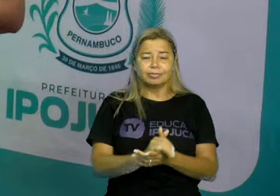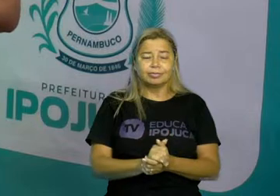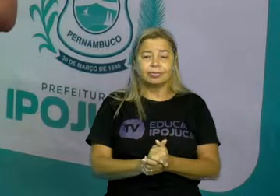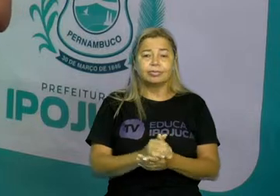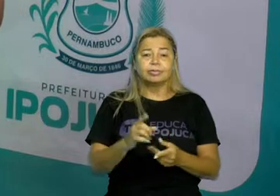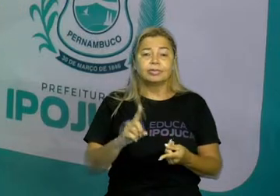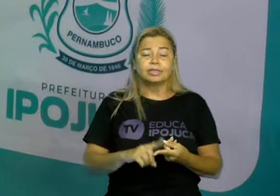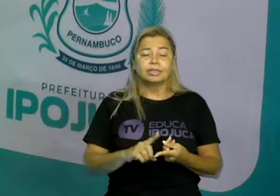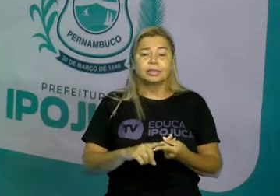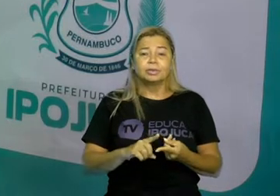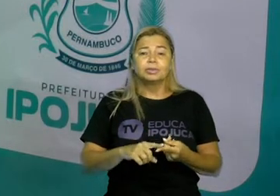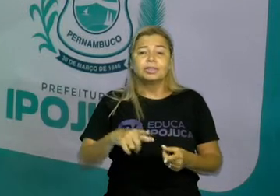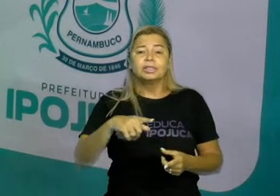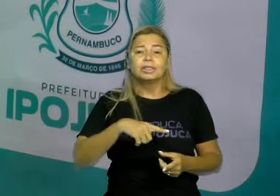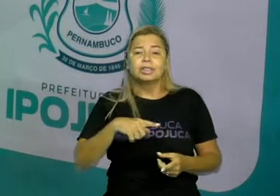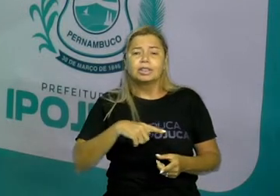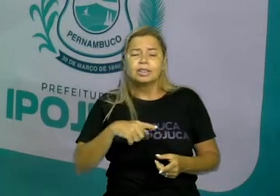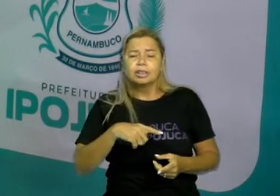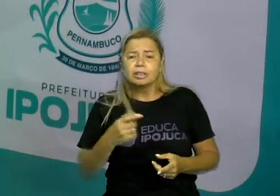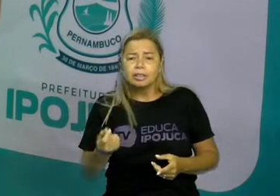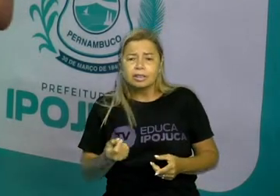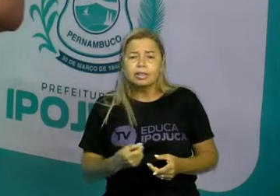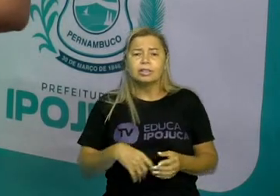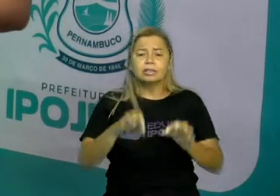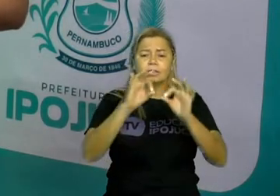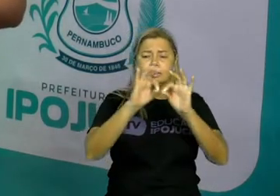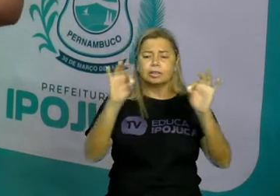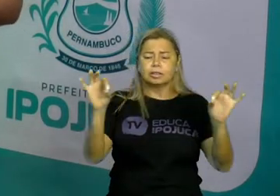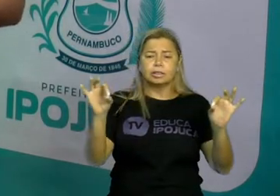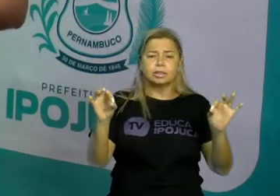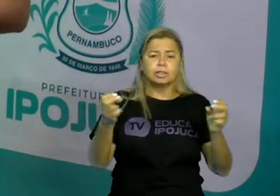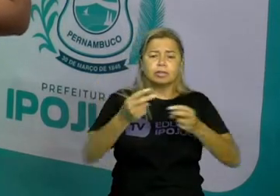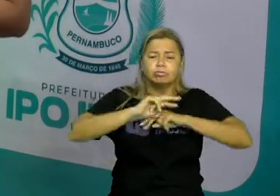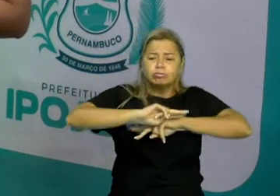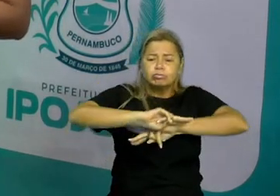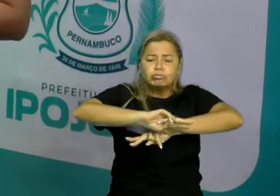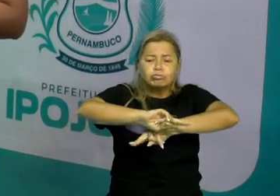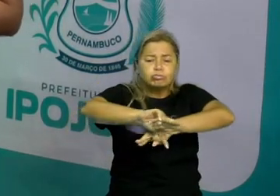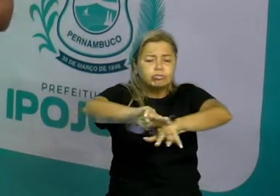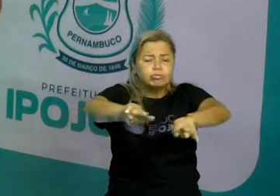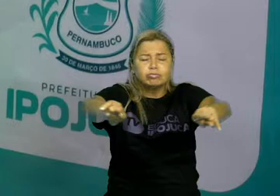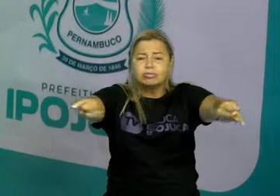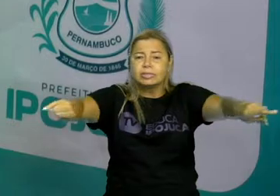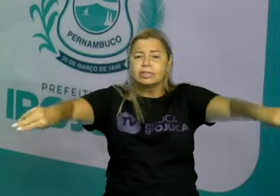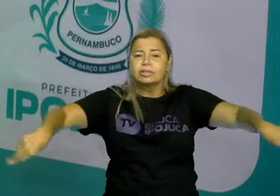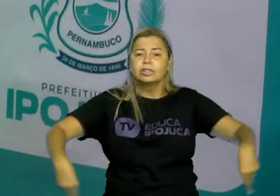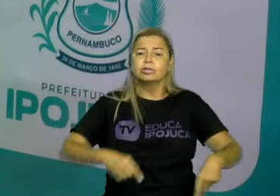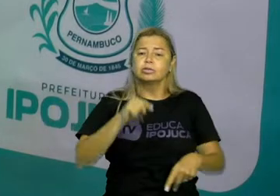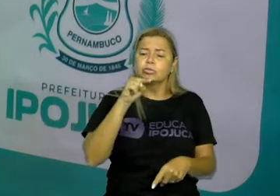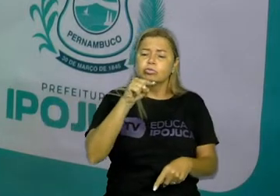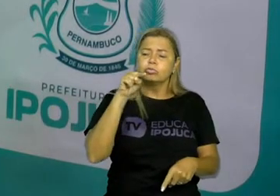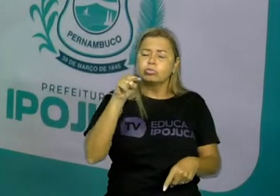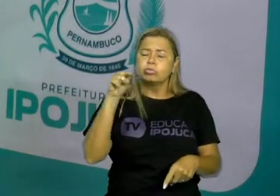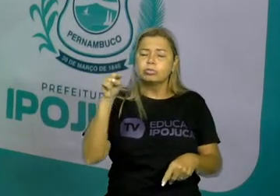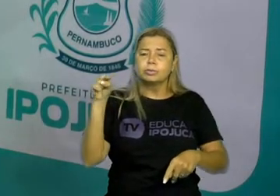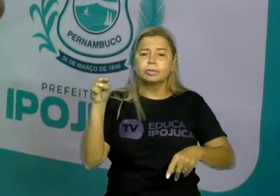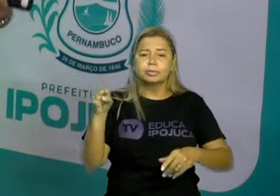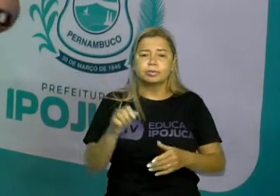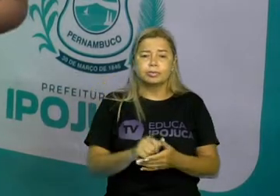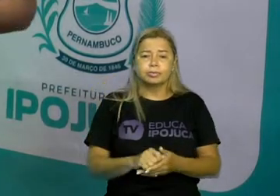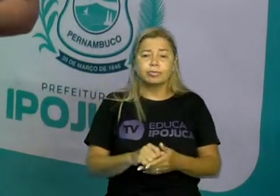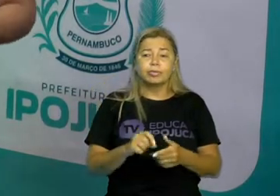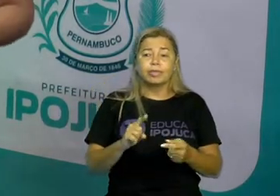é obtida através de infinitos pontos, né? Que a gente vê quando a gente faz traços em canetas. Também ela é obtida através